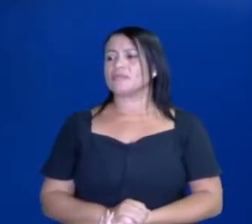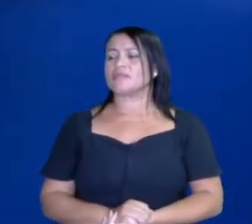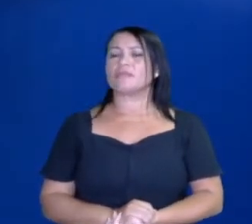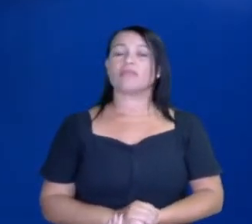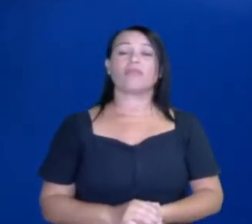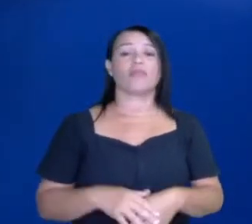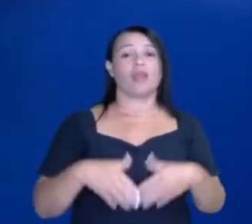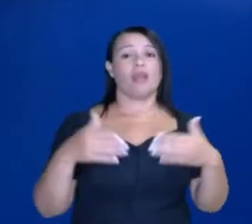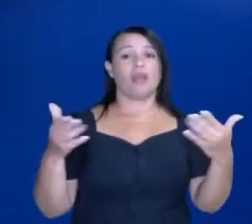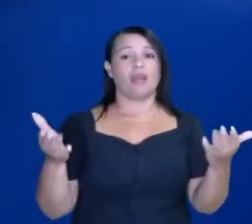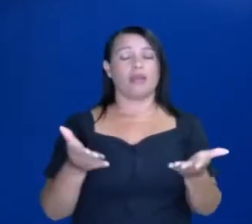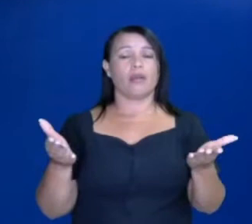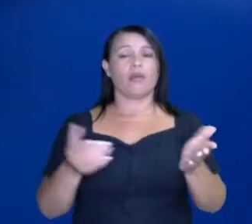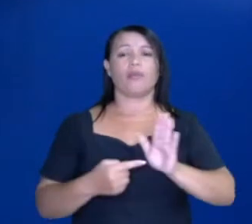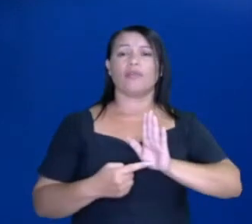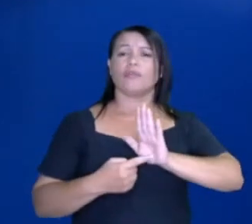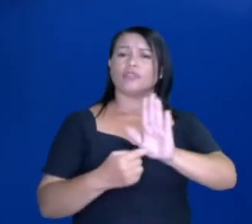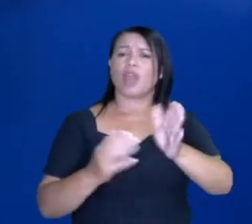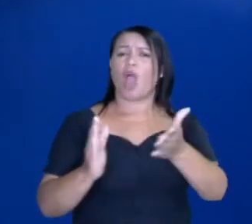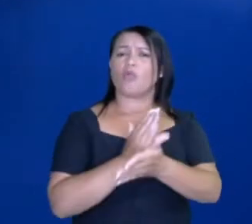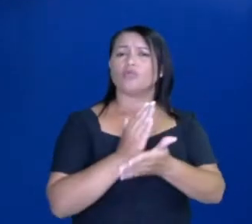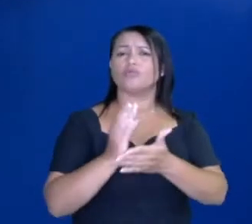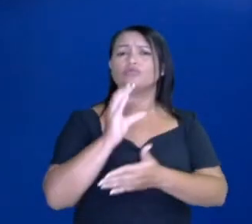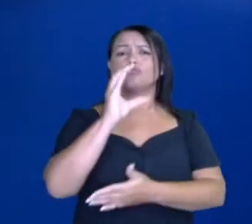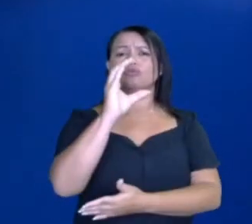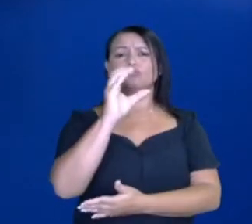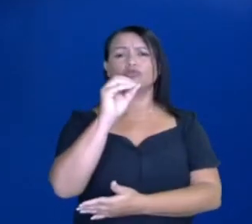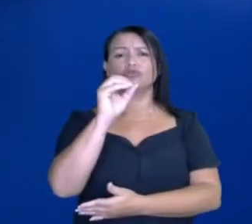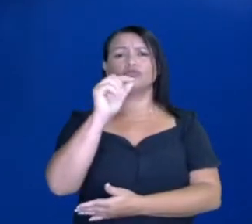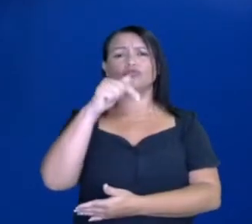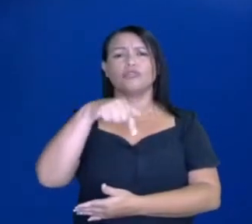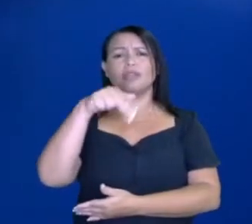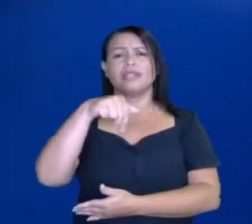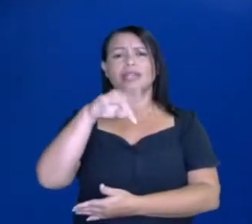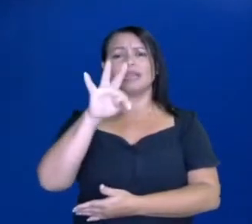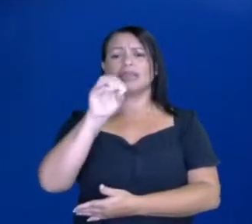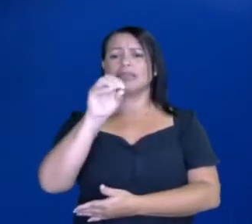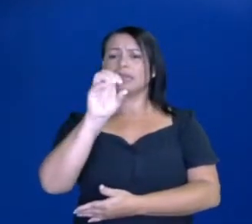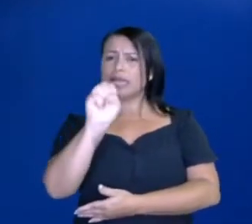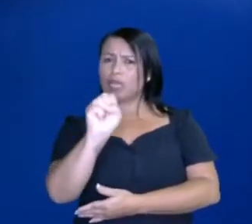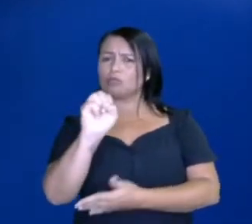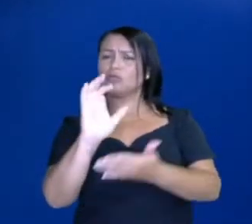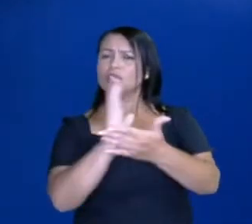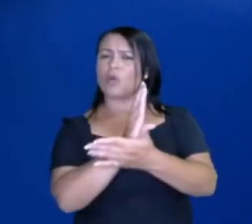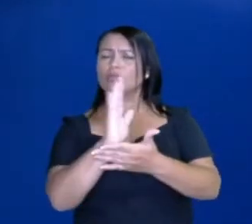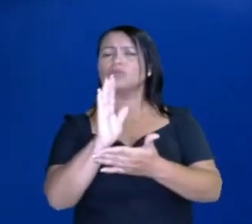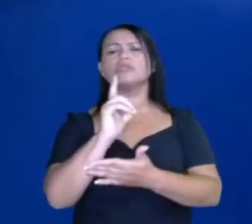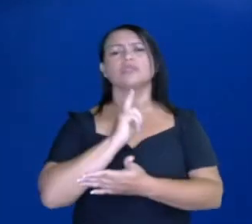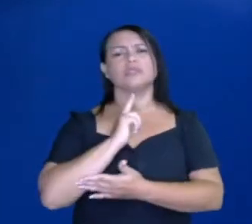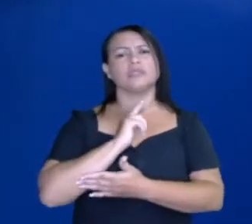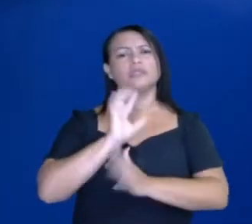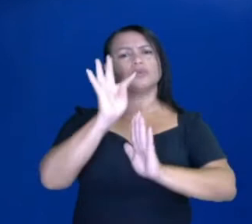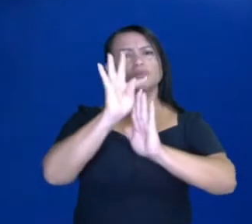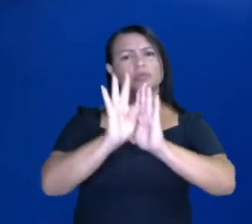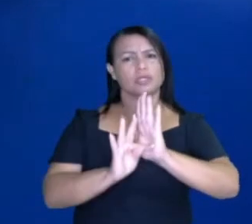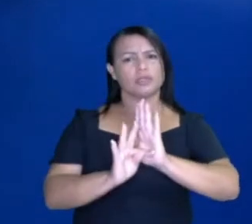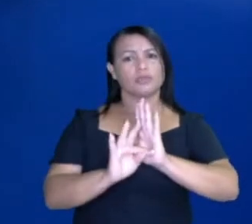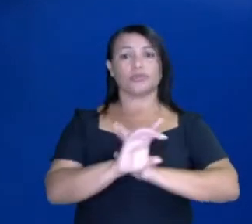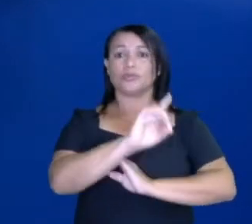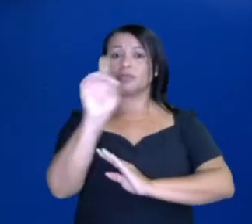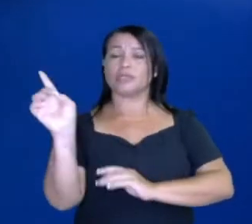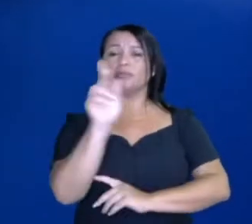Aí agora eu trouxe aqui alguns cognatos, que como eu falei no vídeo anterior, alguns cognatos que estão presentes no texto do Dia do